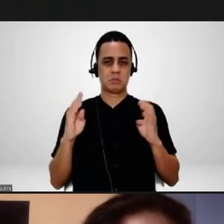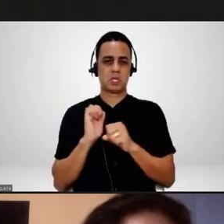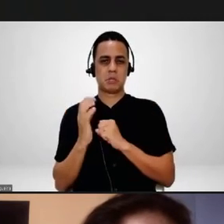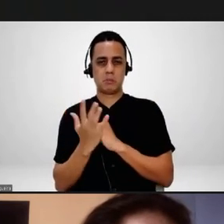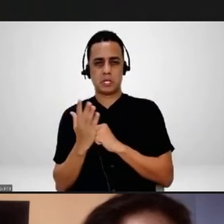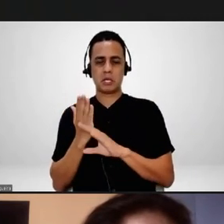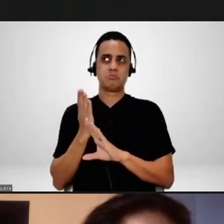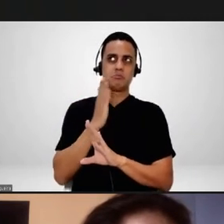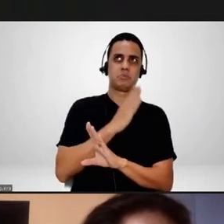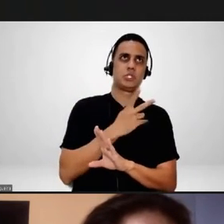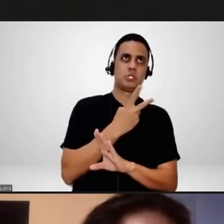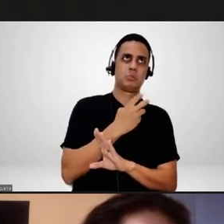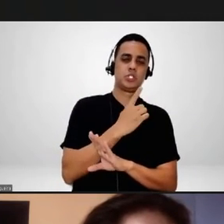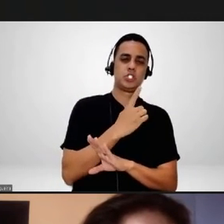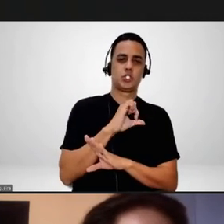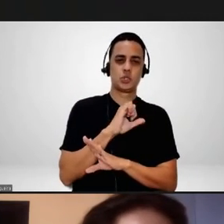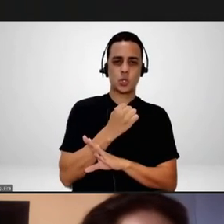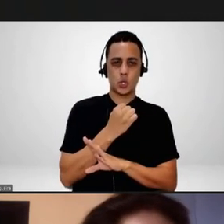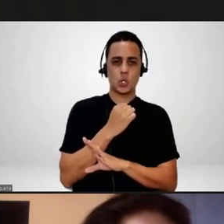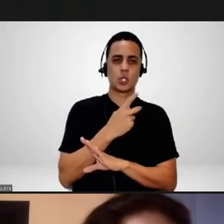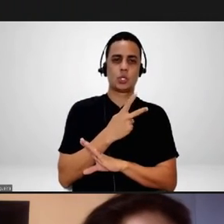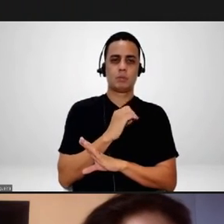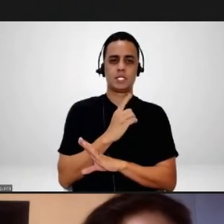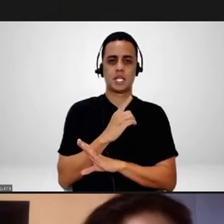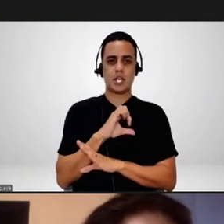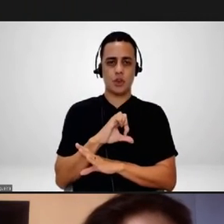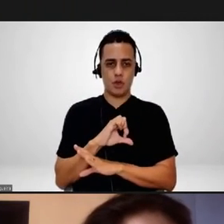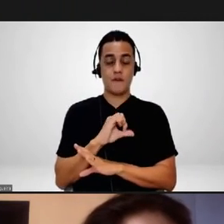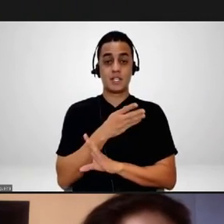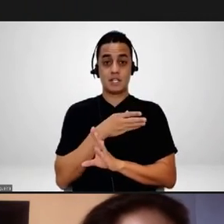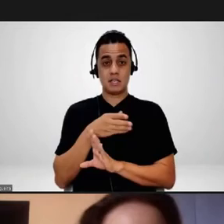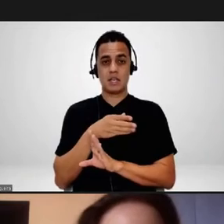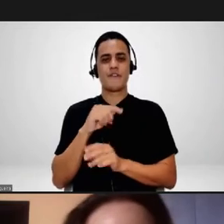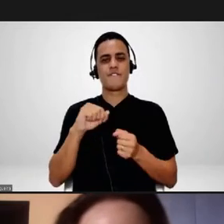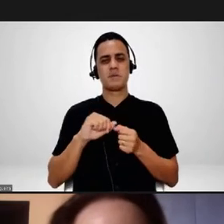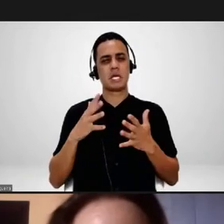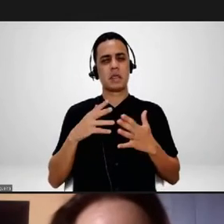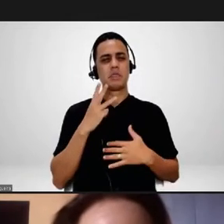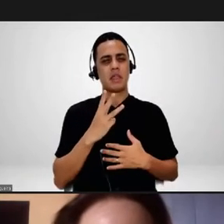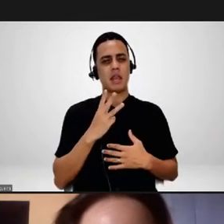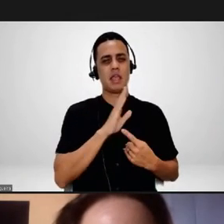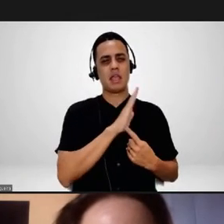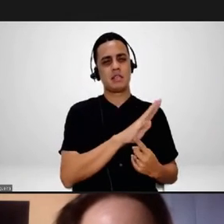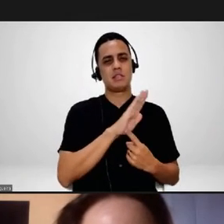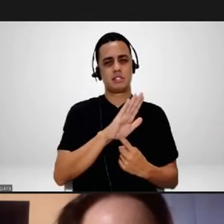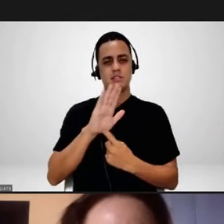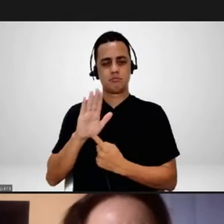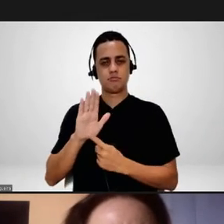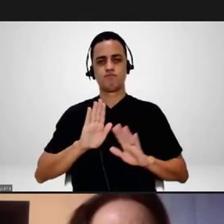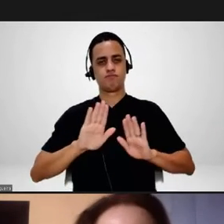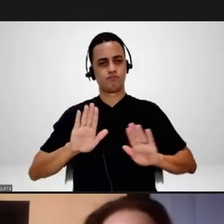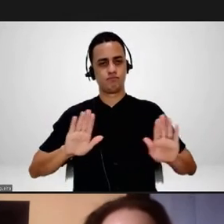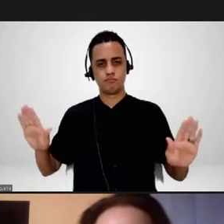anterior, 2018 e 2019, que foram feitas, acho que umas 3 exposições,